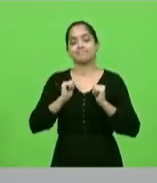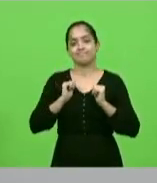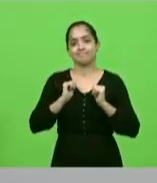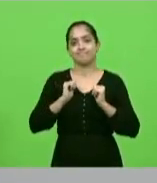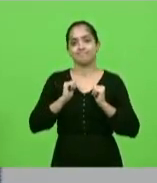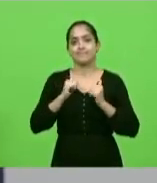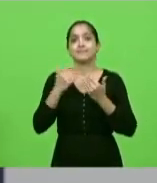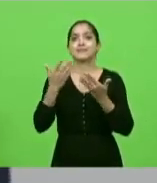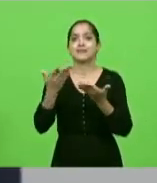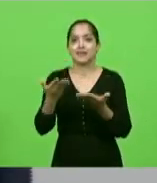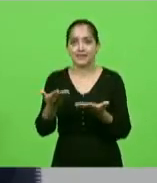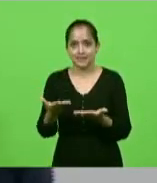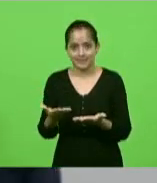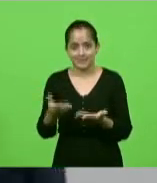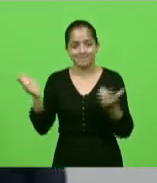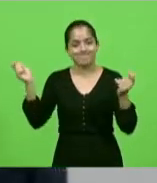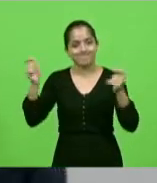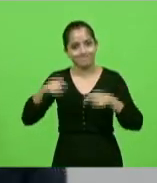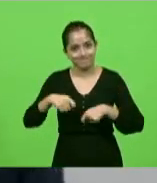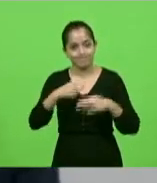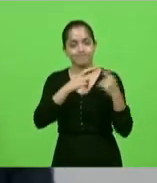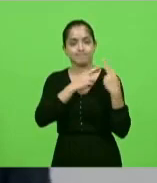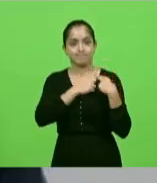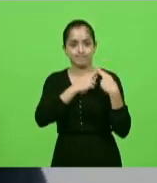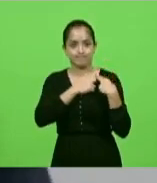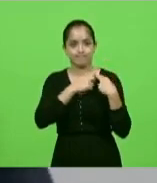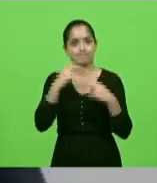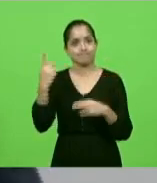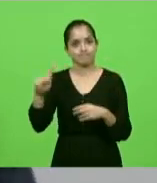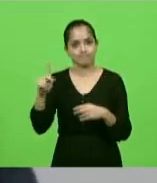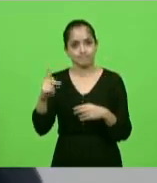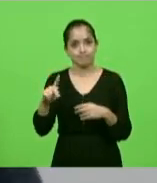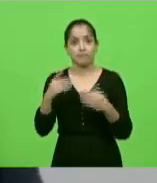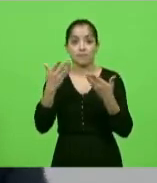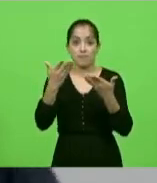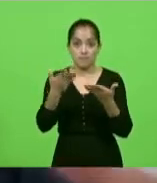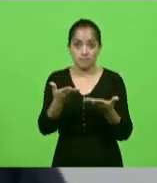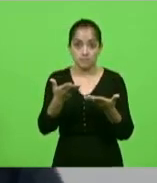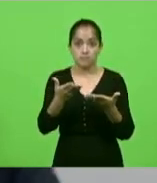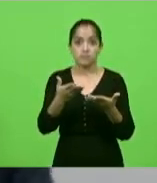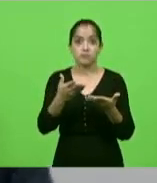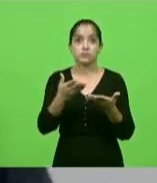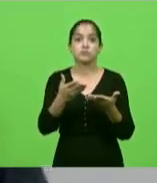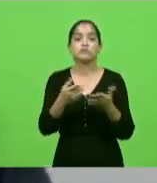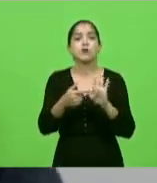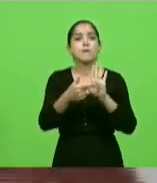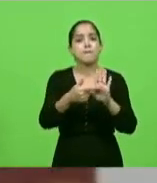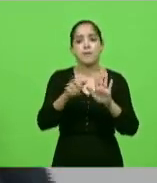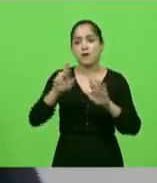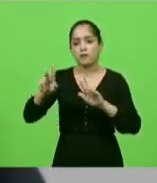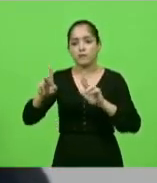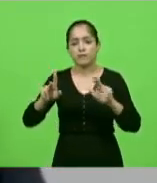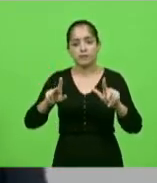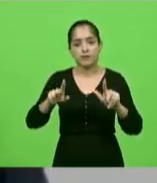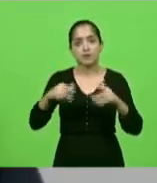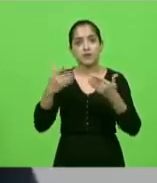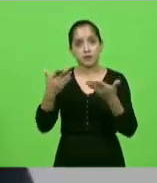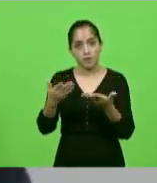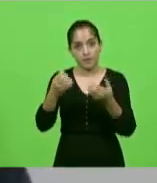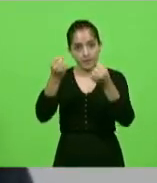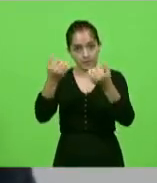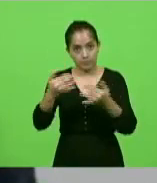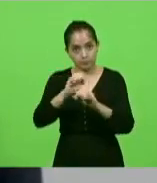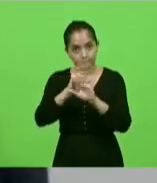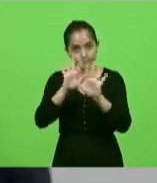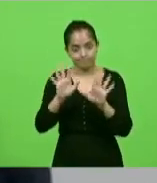aí está a potencial responsabilidade dele. E é nisso que se firma a diferenciação, a grosso modo, para que